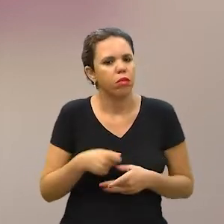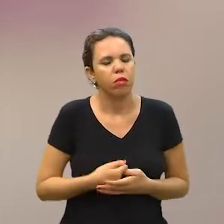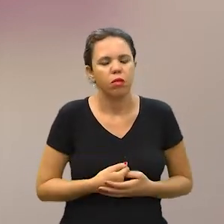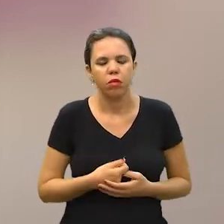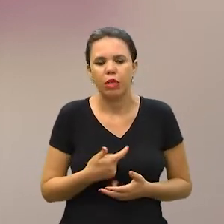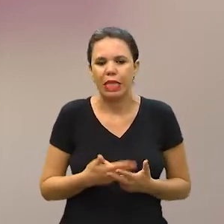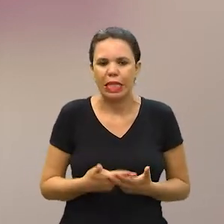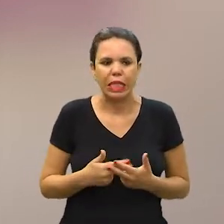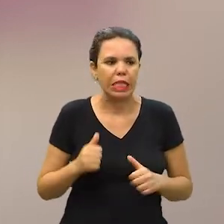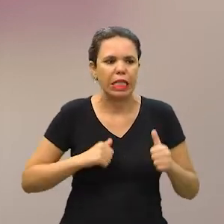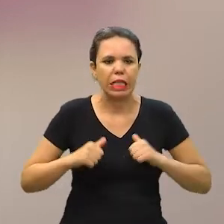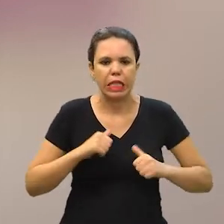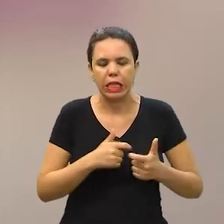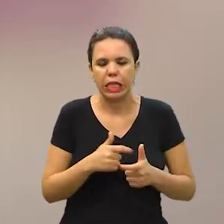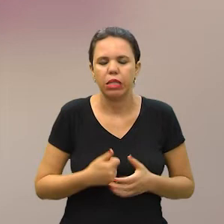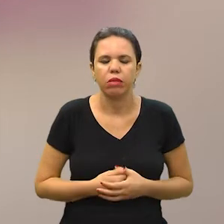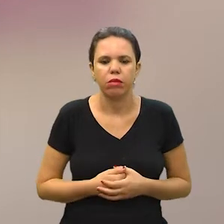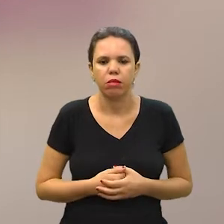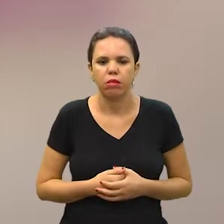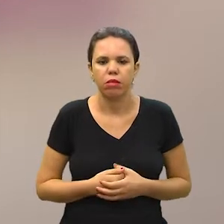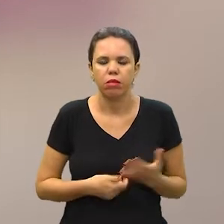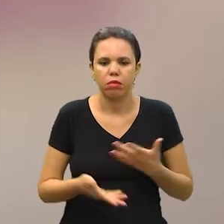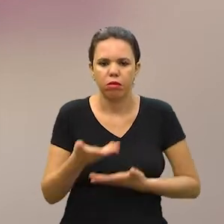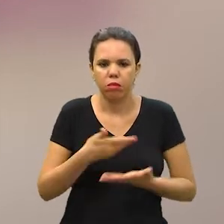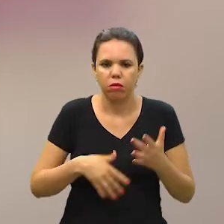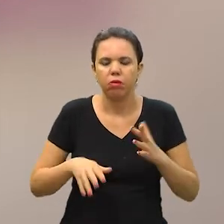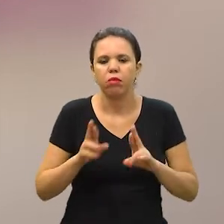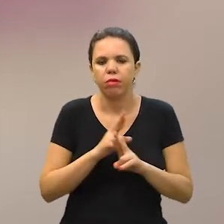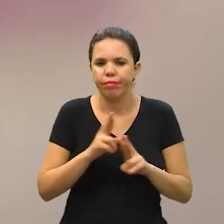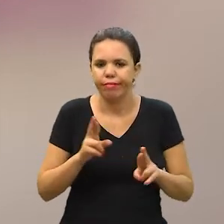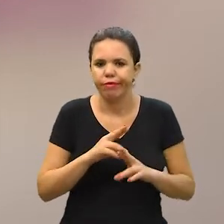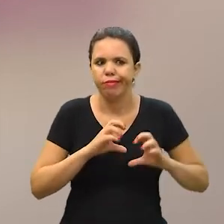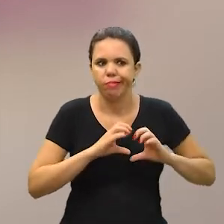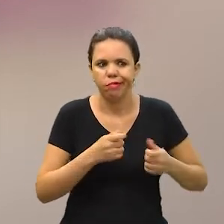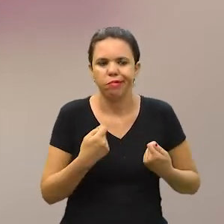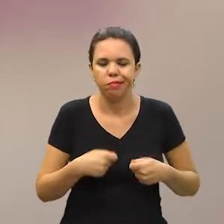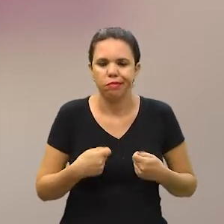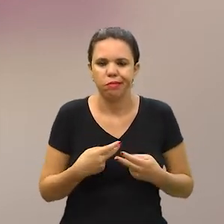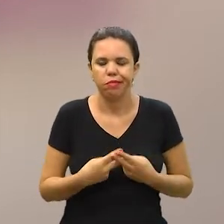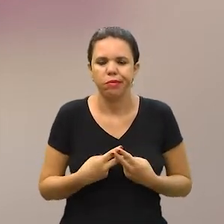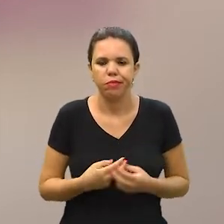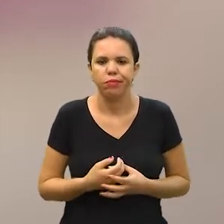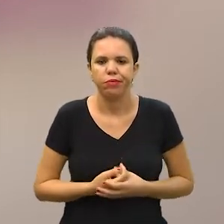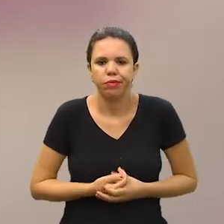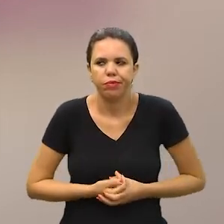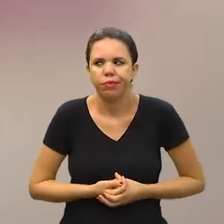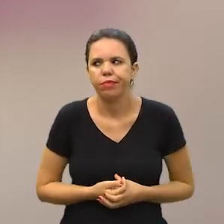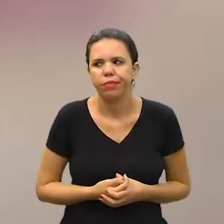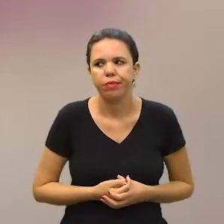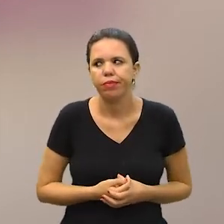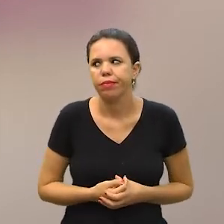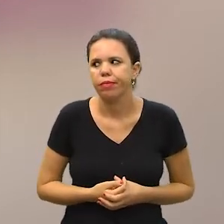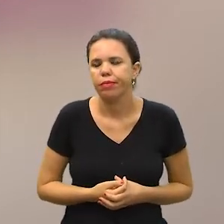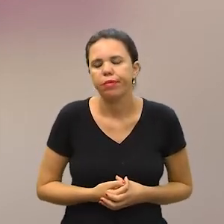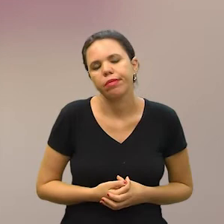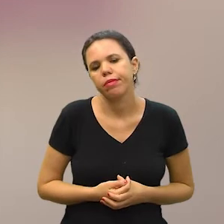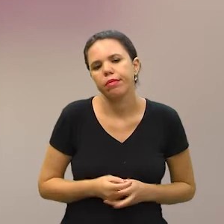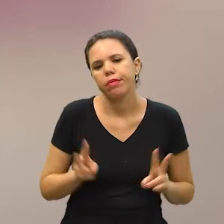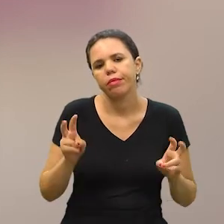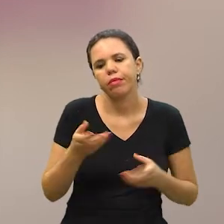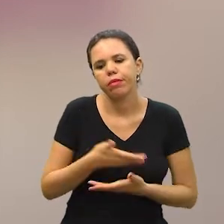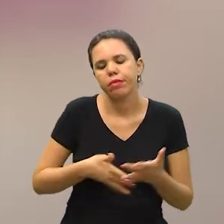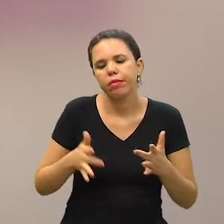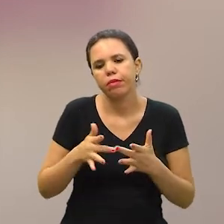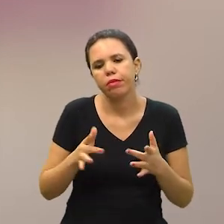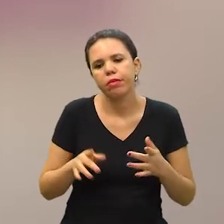mais impacientes, né? E o relacionamento amoroso precisa de bastante paciência, né? Então, e mesmo assim,